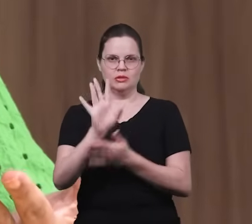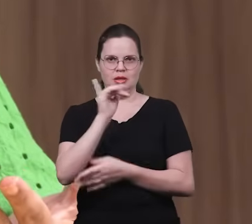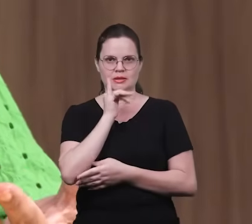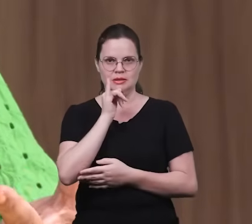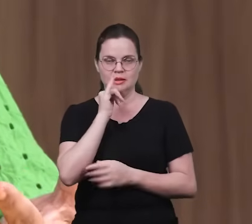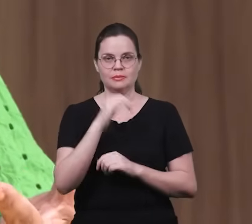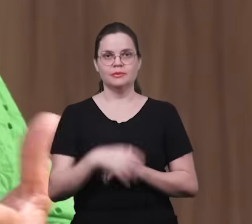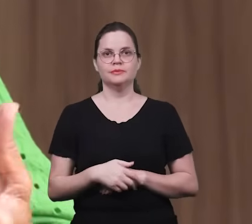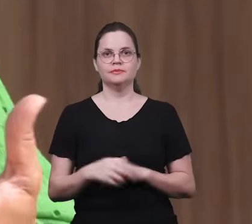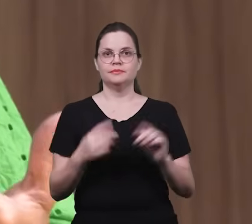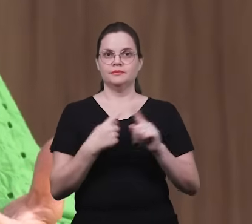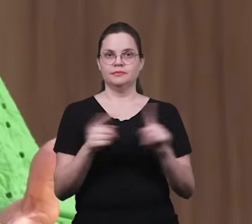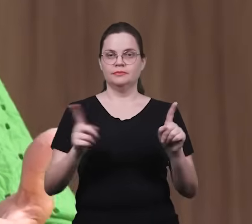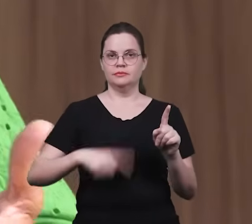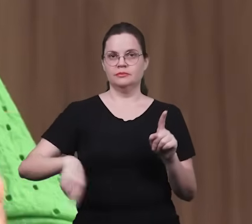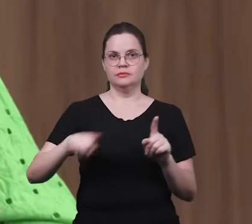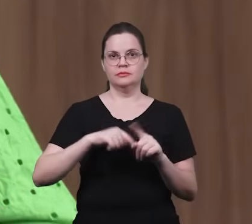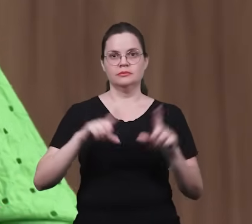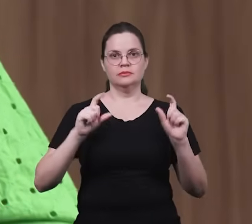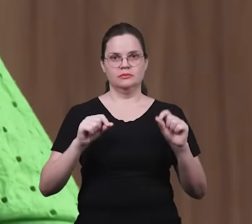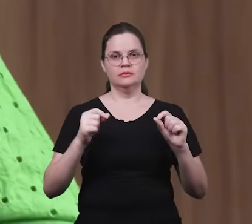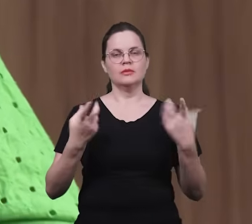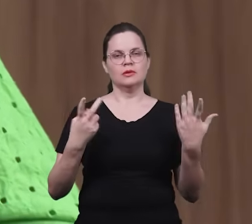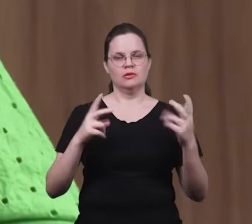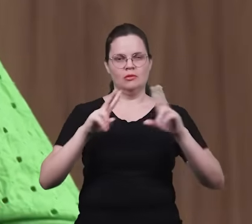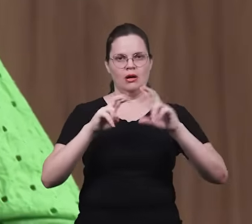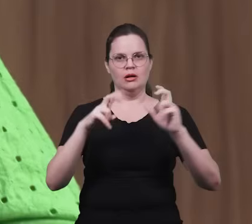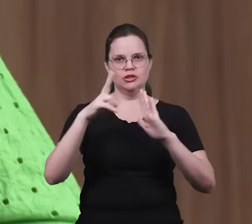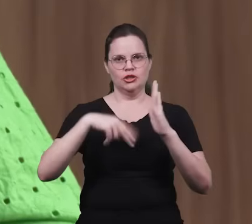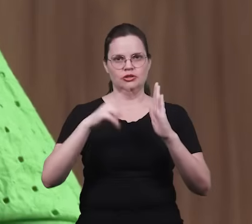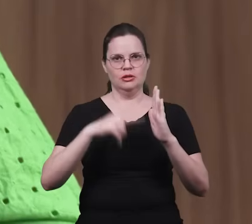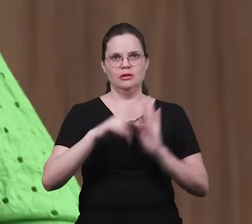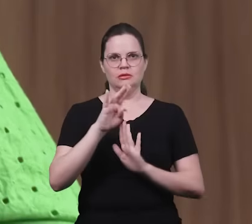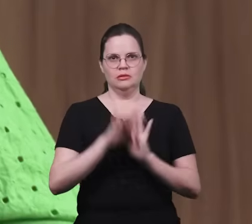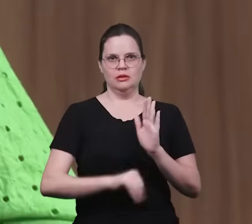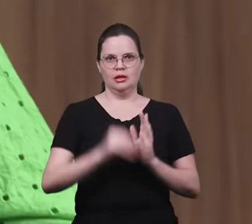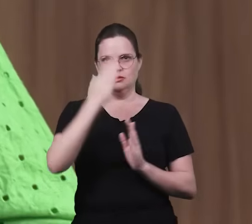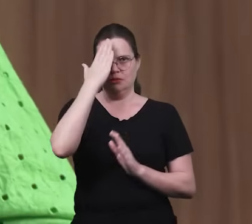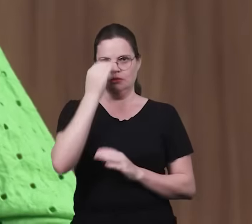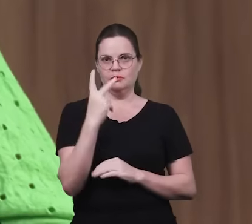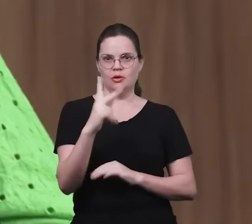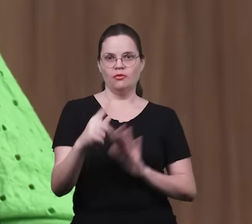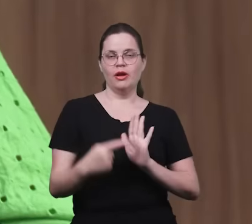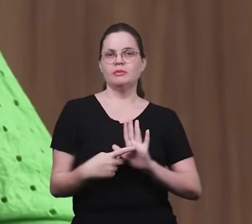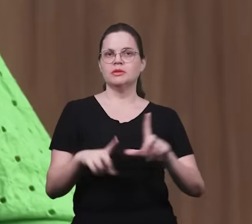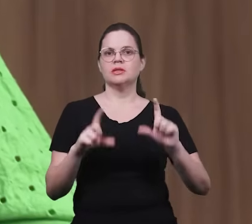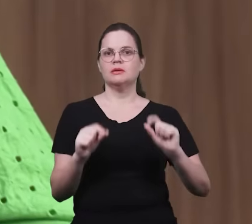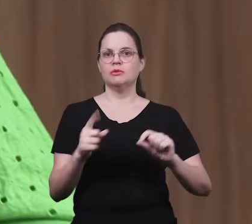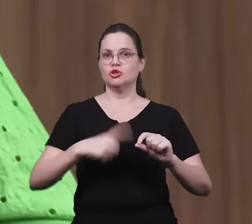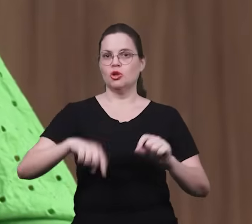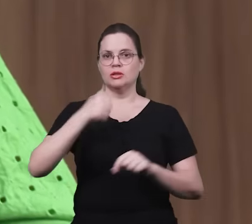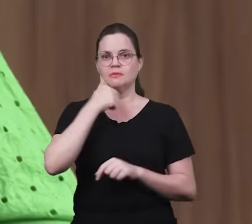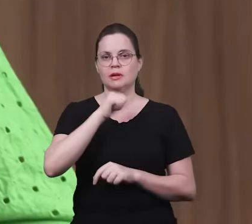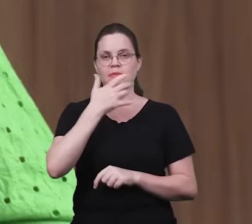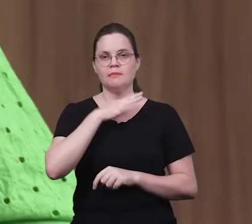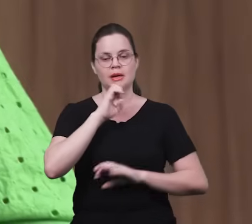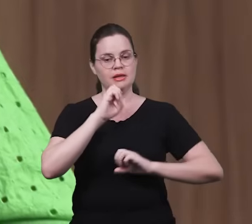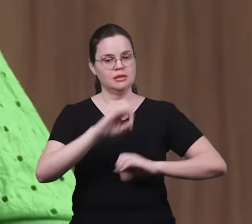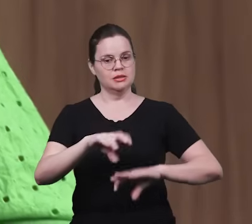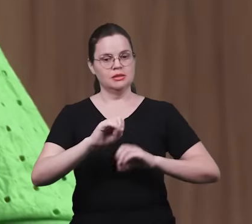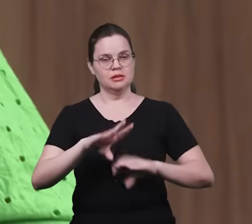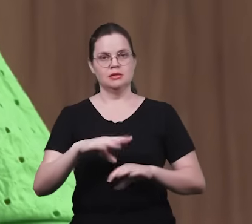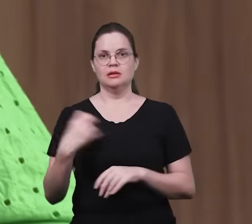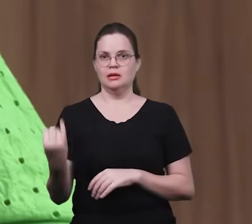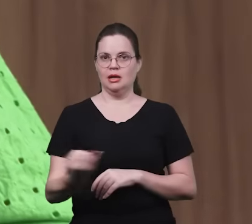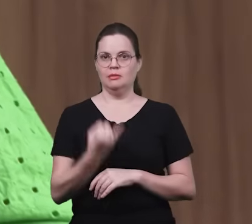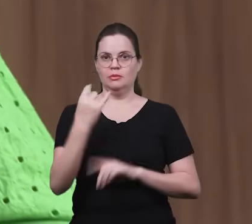nos voltarmos ainda para o texto em Provérbios, o texto que lemos sobre o ensino dos pais, é importante lembrar que